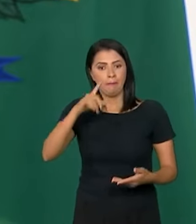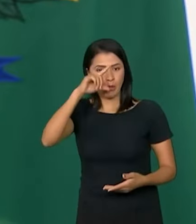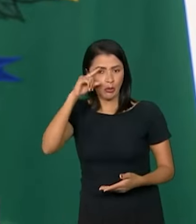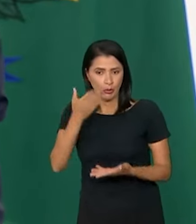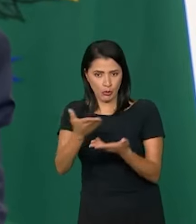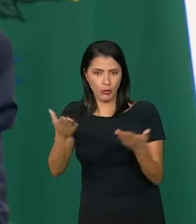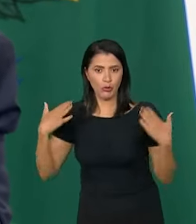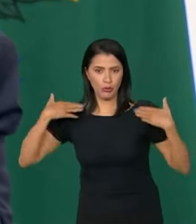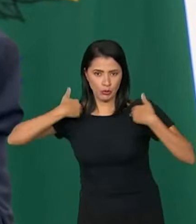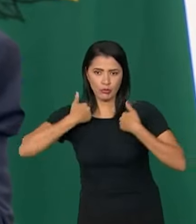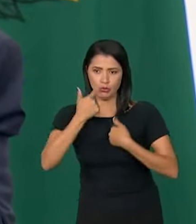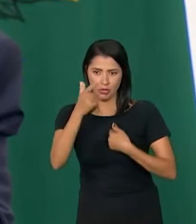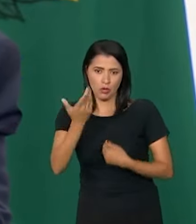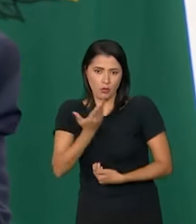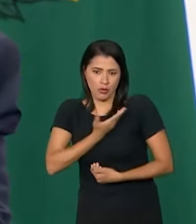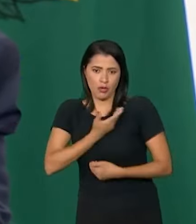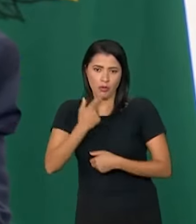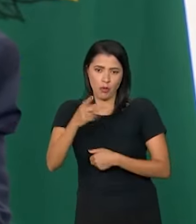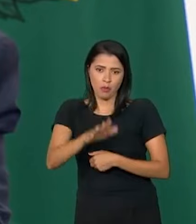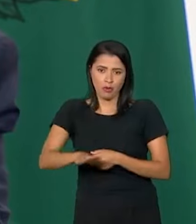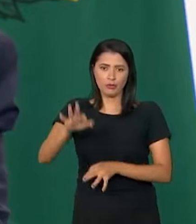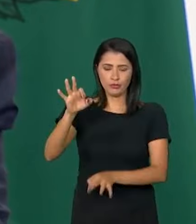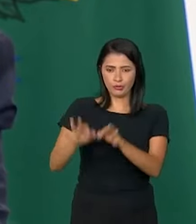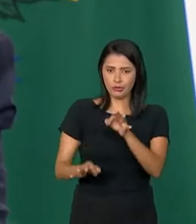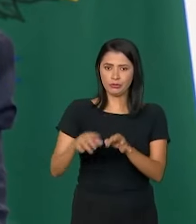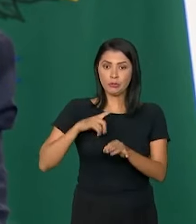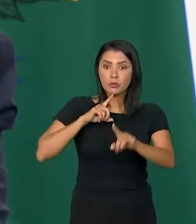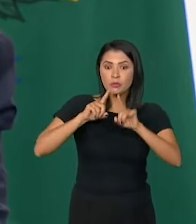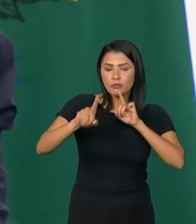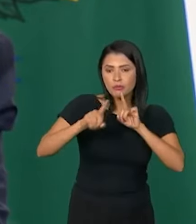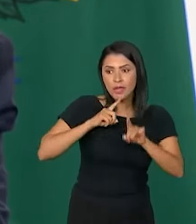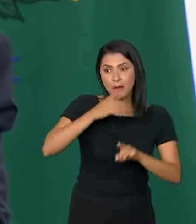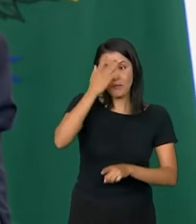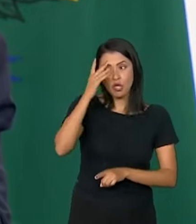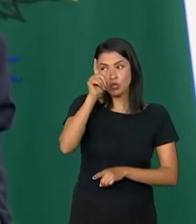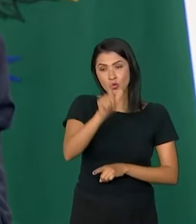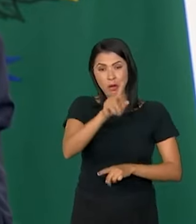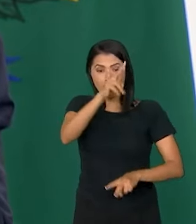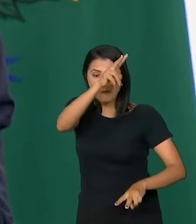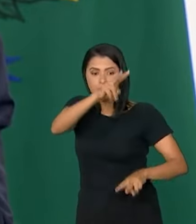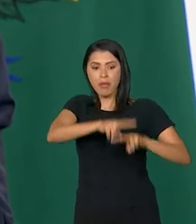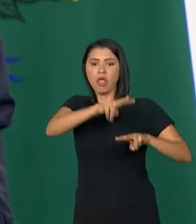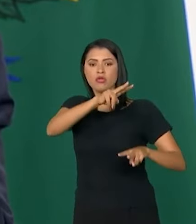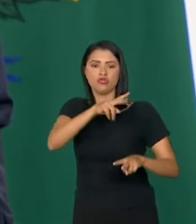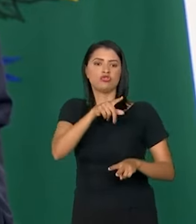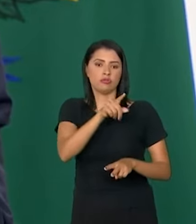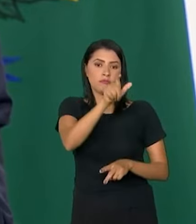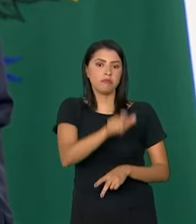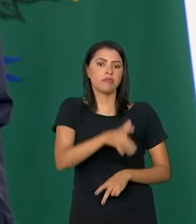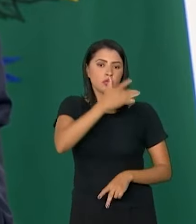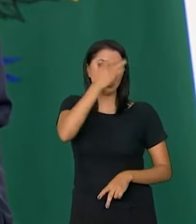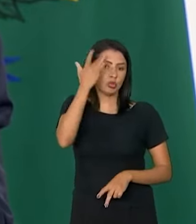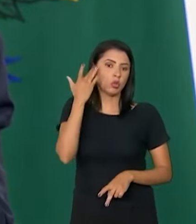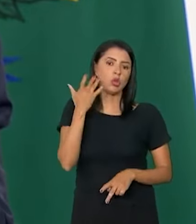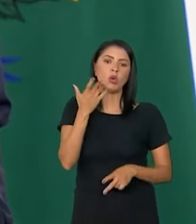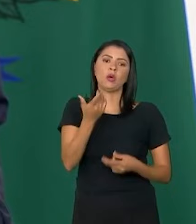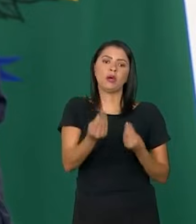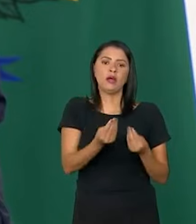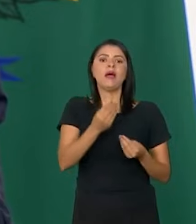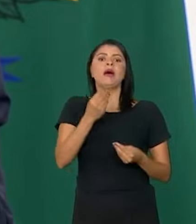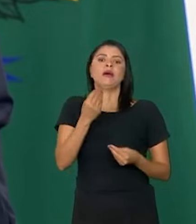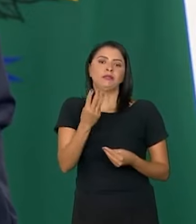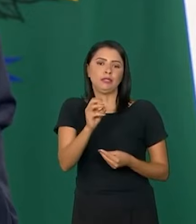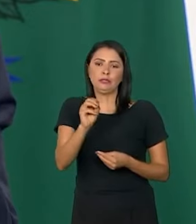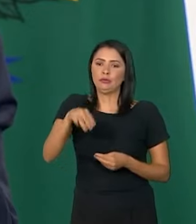há uma quea de que muitas vezes a polícia civil prende um cidadão sobre suspeição sabe e meia hora